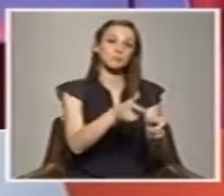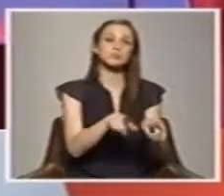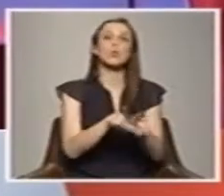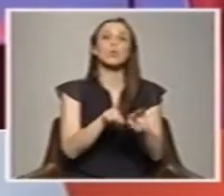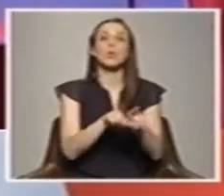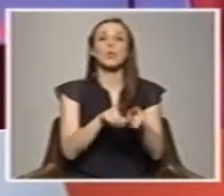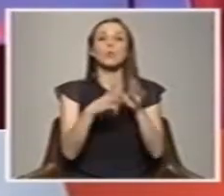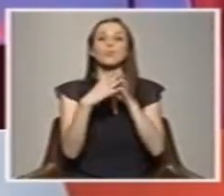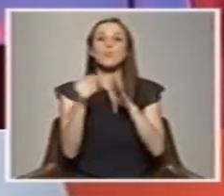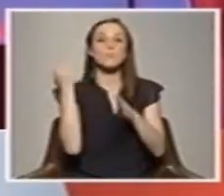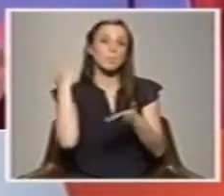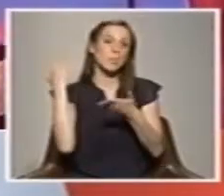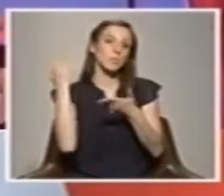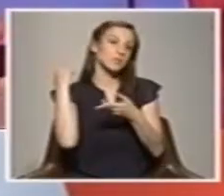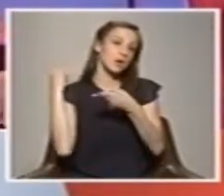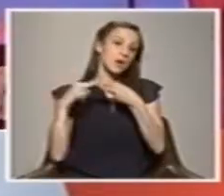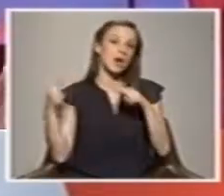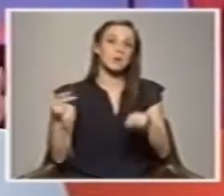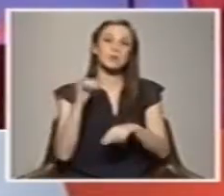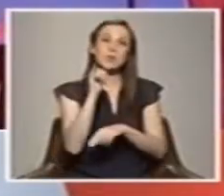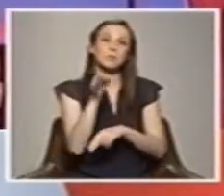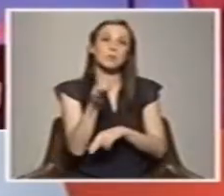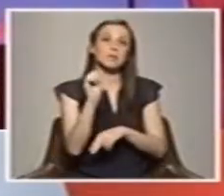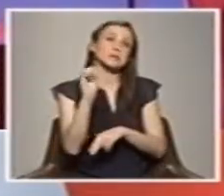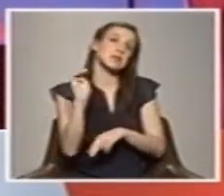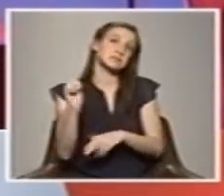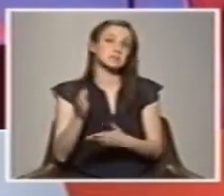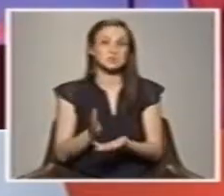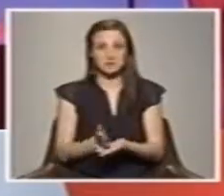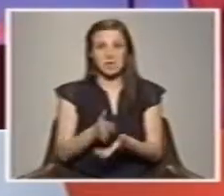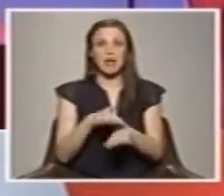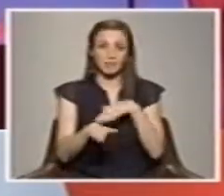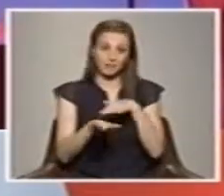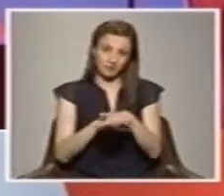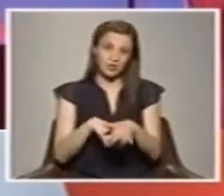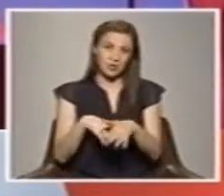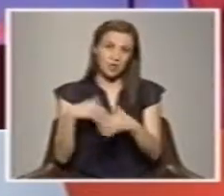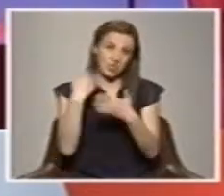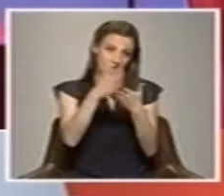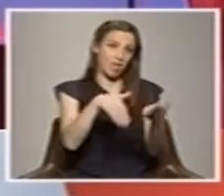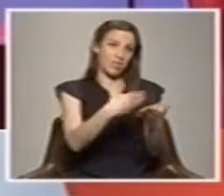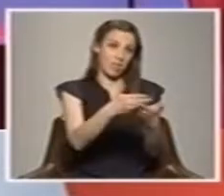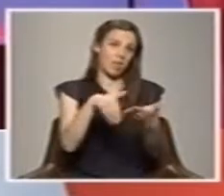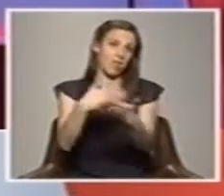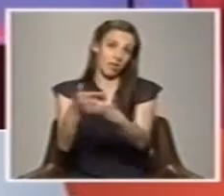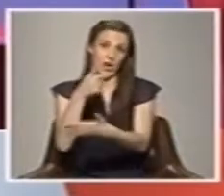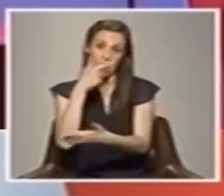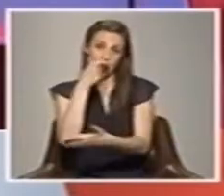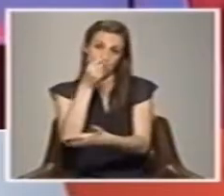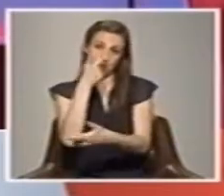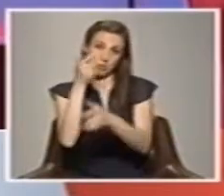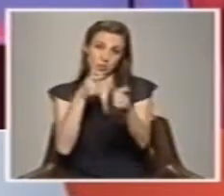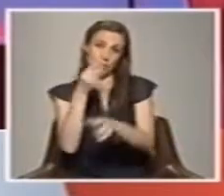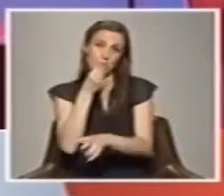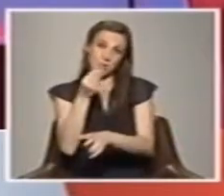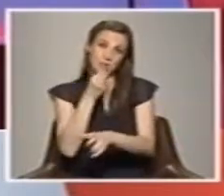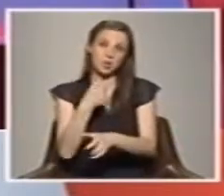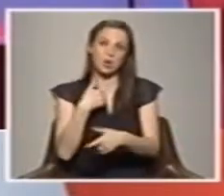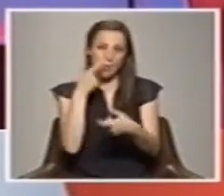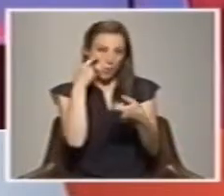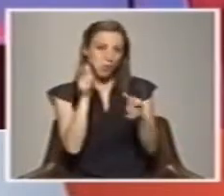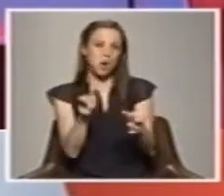do município e das IPSS, porque o nosso modelo também que é um modelo a distribuição, zero desperdício, não é? Justamente. E depois, mas nós monitorizamos o processo,